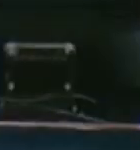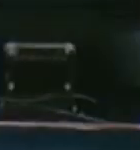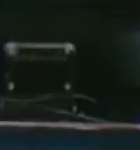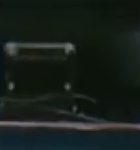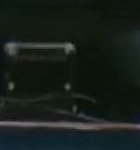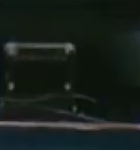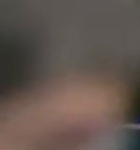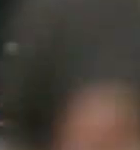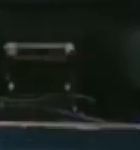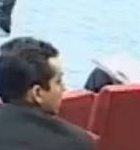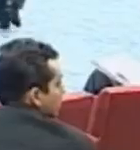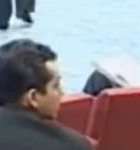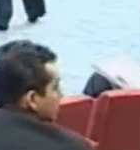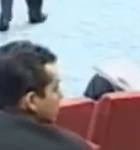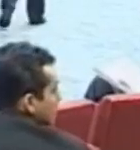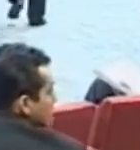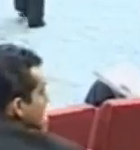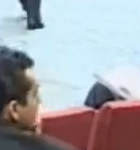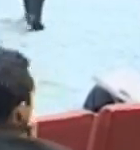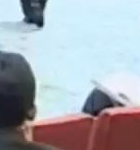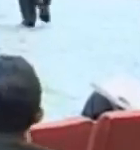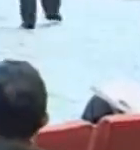E aí